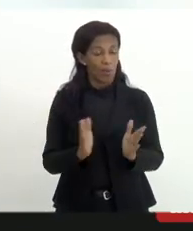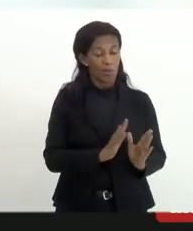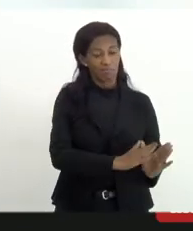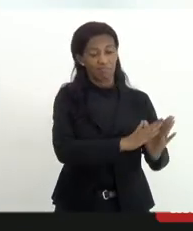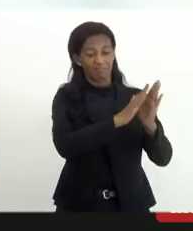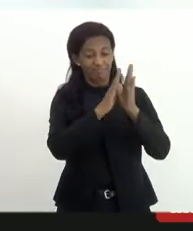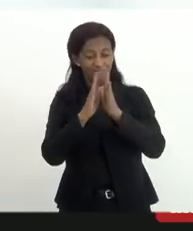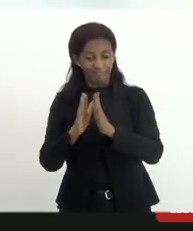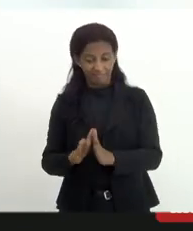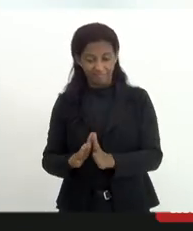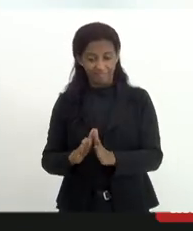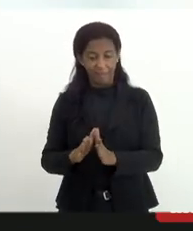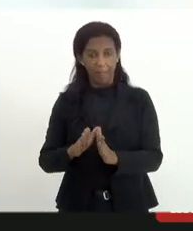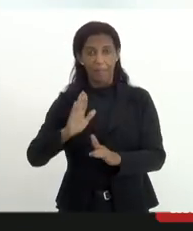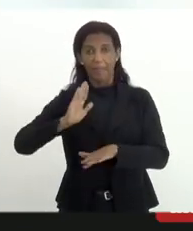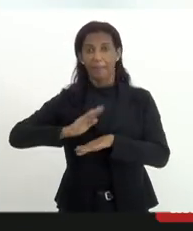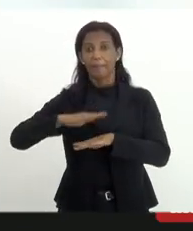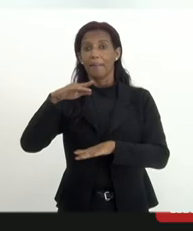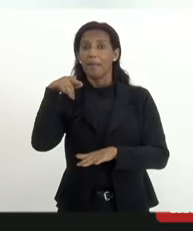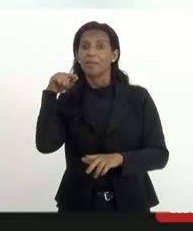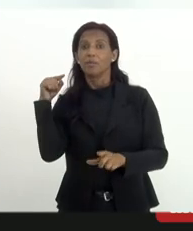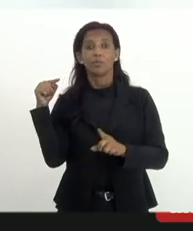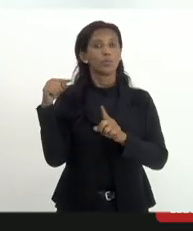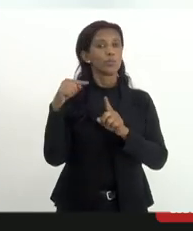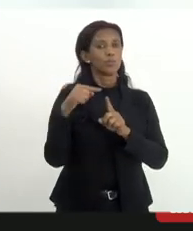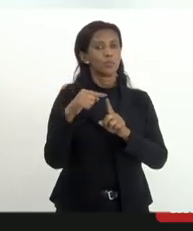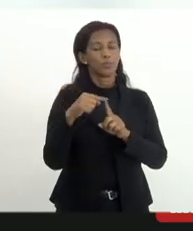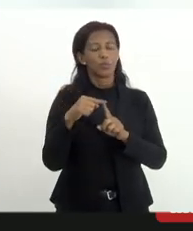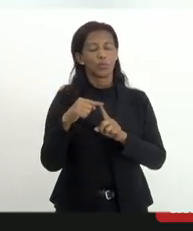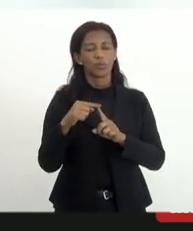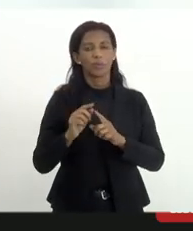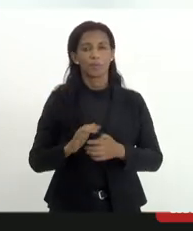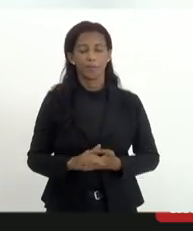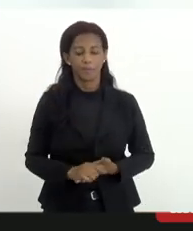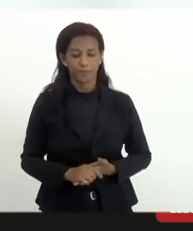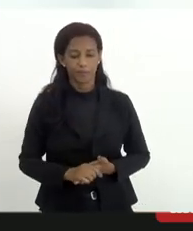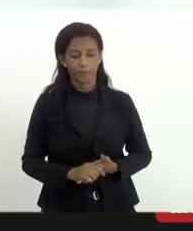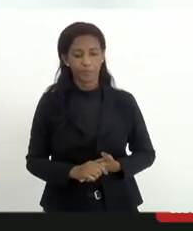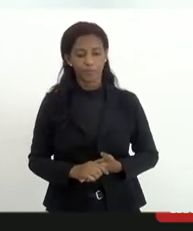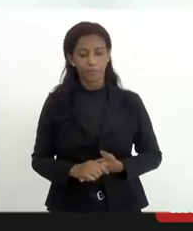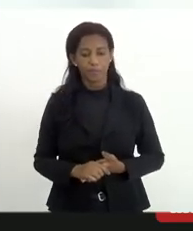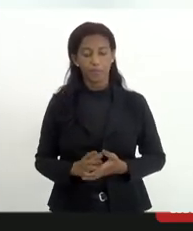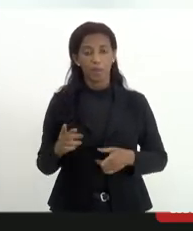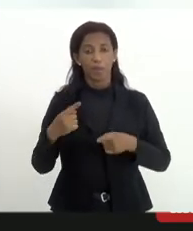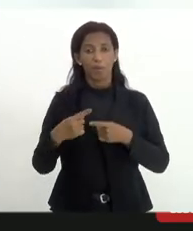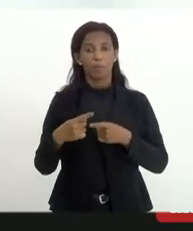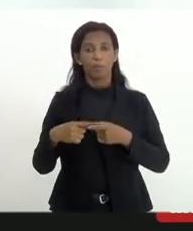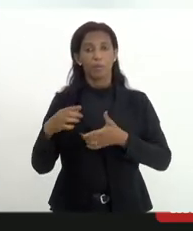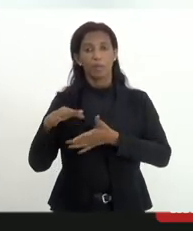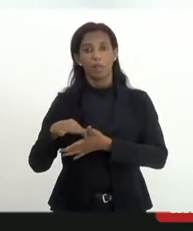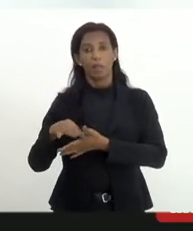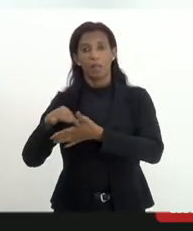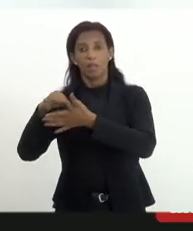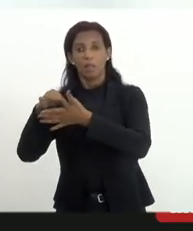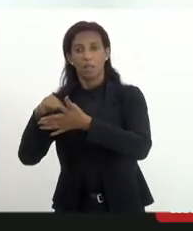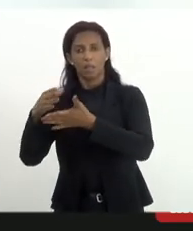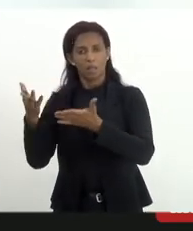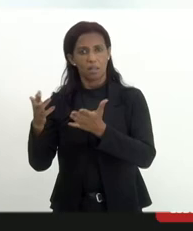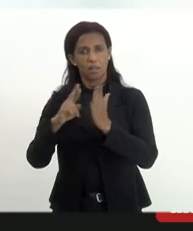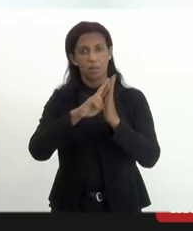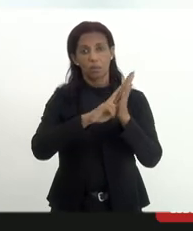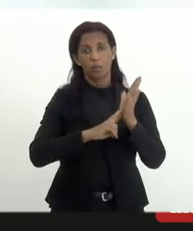muito mais objetivo, porque, sob a liderança do deputado Márcio Pacheco, o